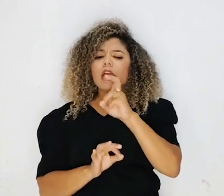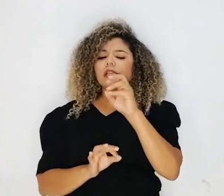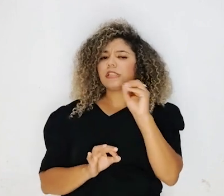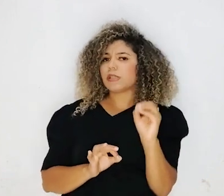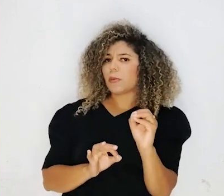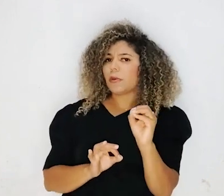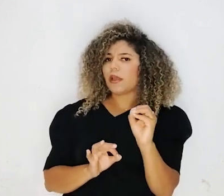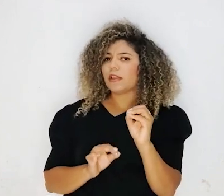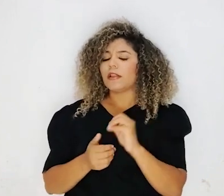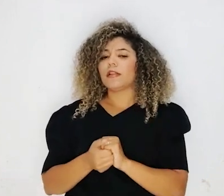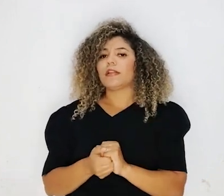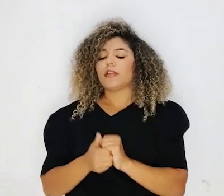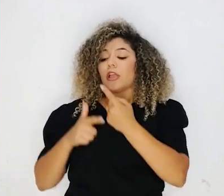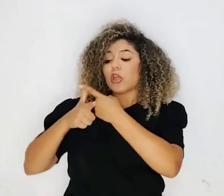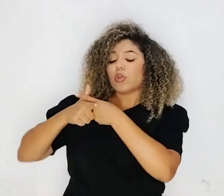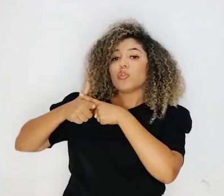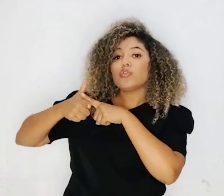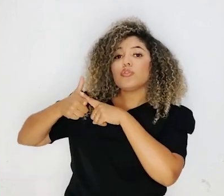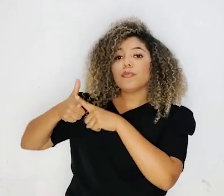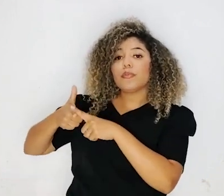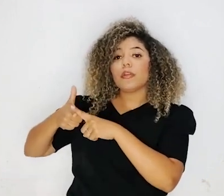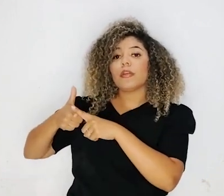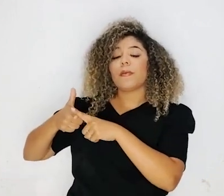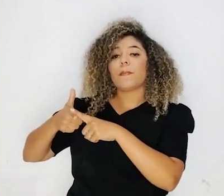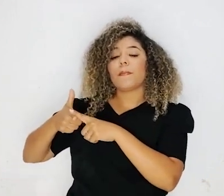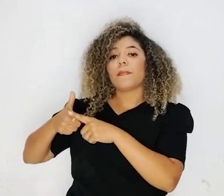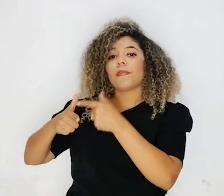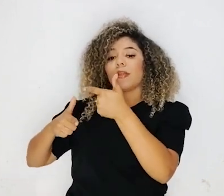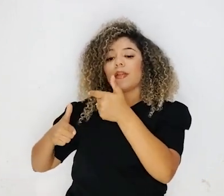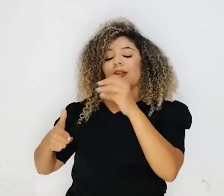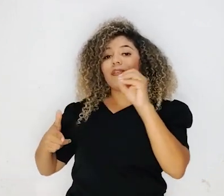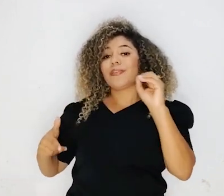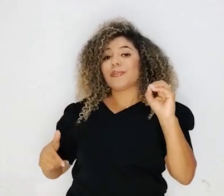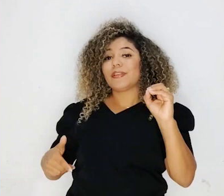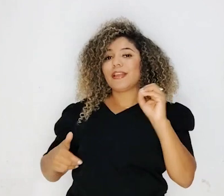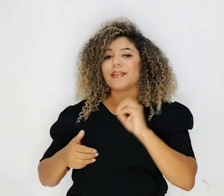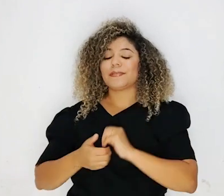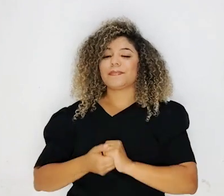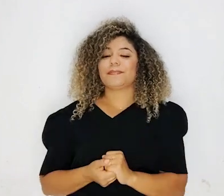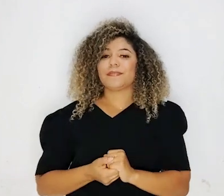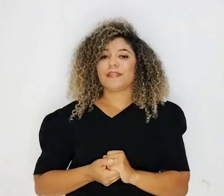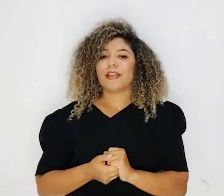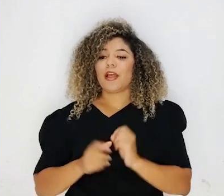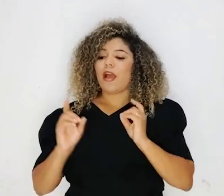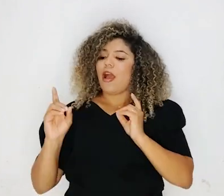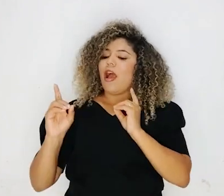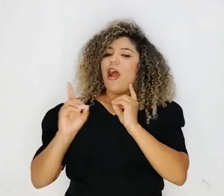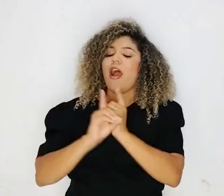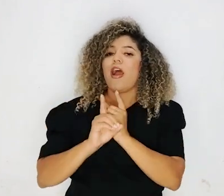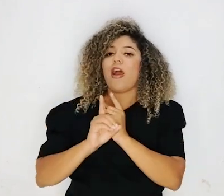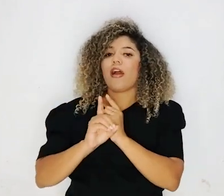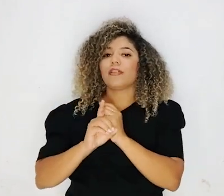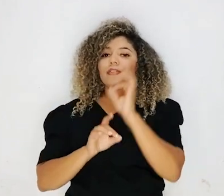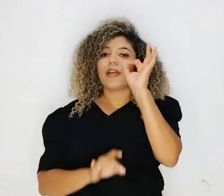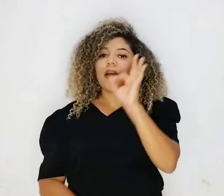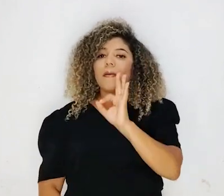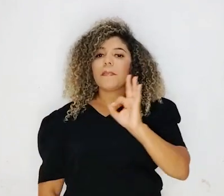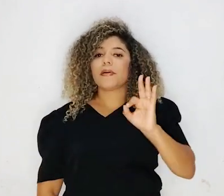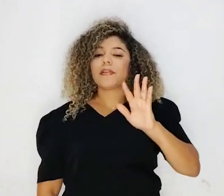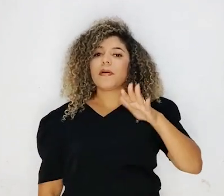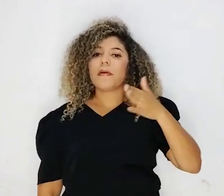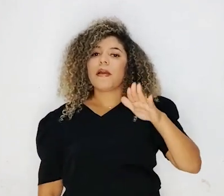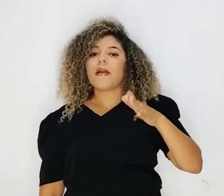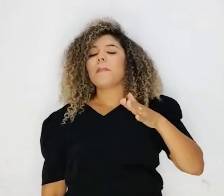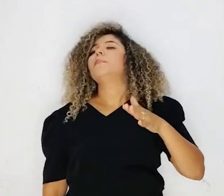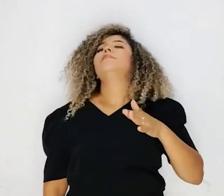50 e divide por 200, nós vamos encontrar a porcentagem aí